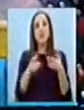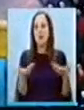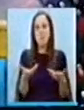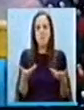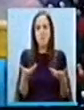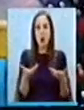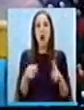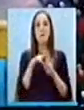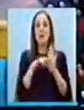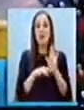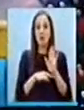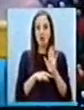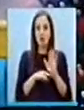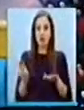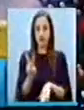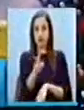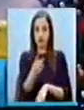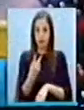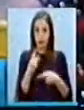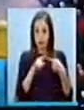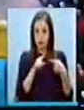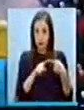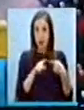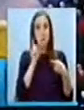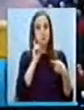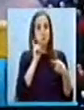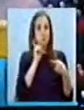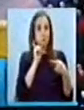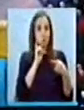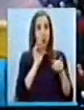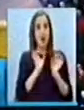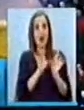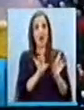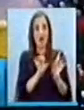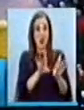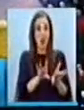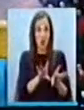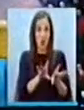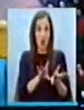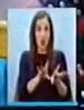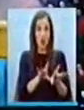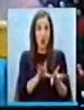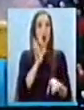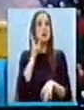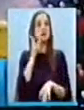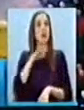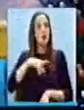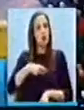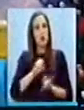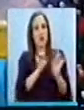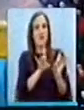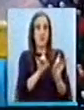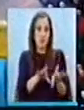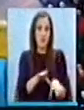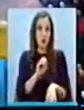medidas, diremos, são duas ordens. Aquelas que prevêem e que pretendem travar o aumento do aquecimento e dos gases com